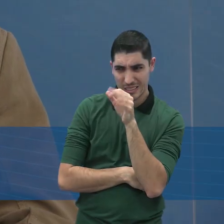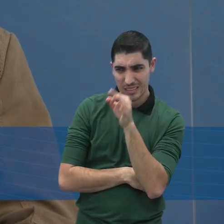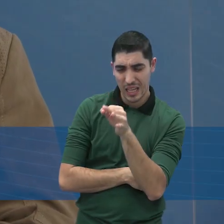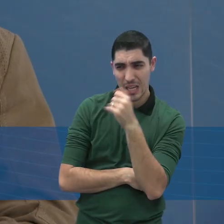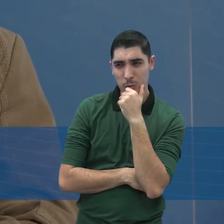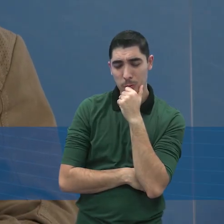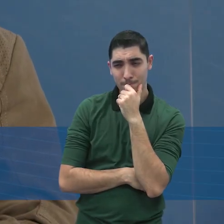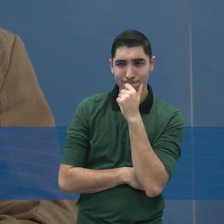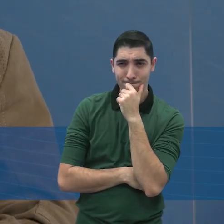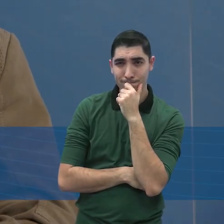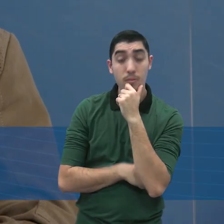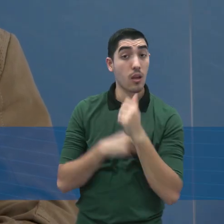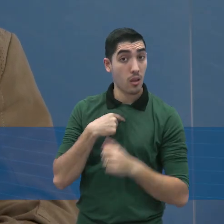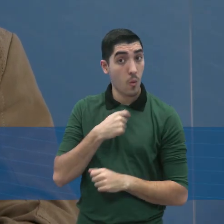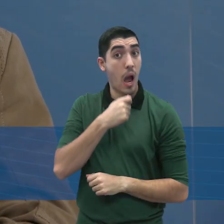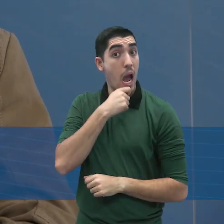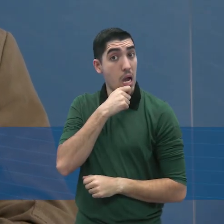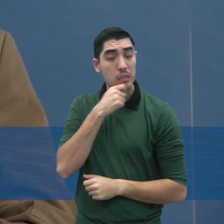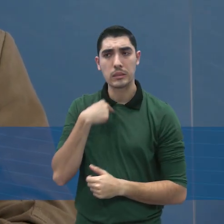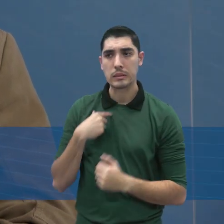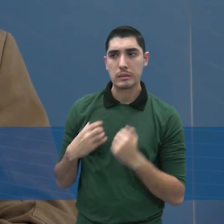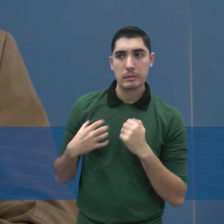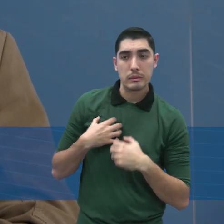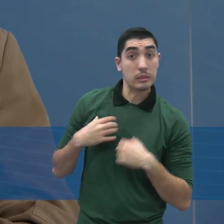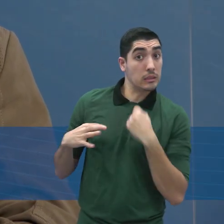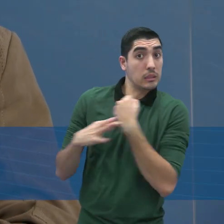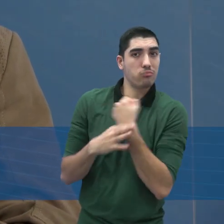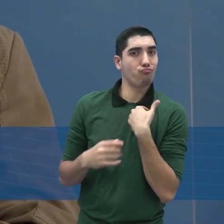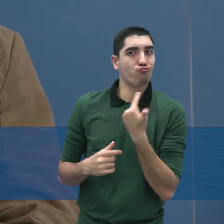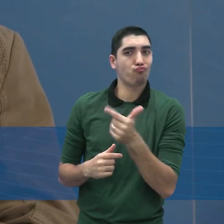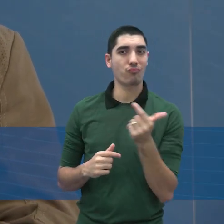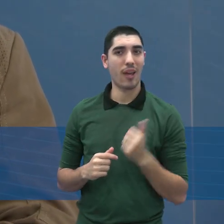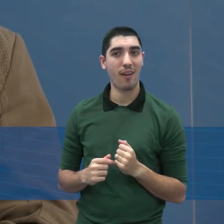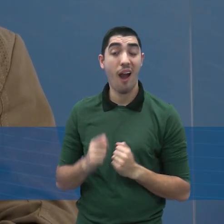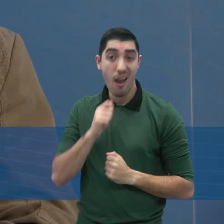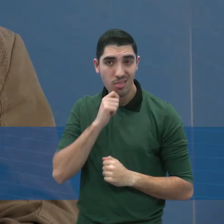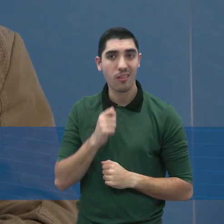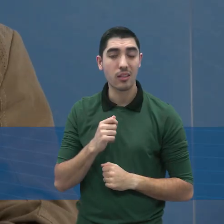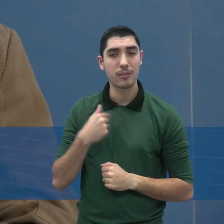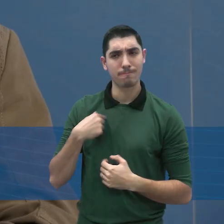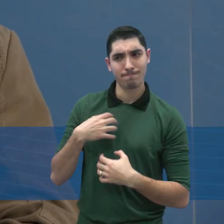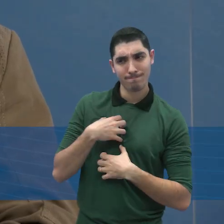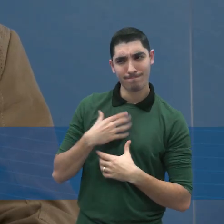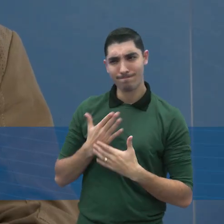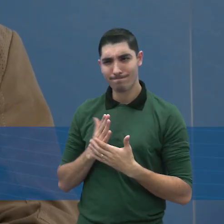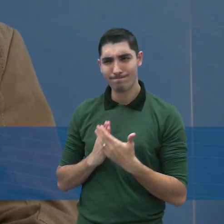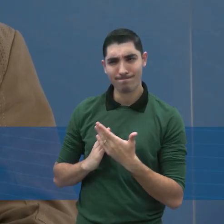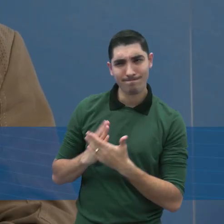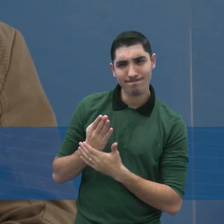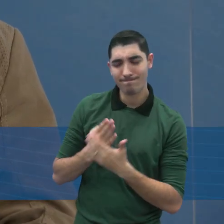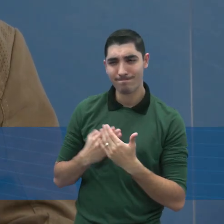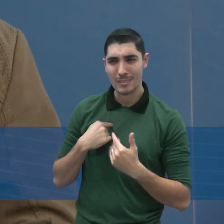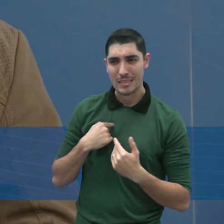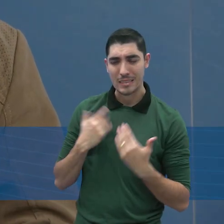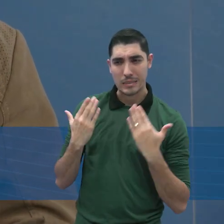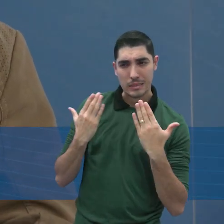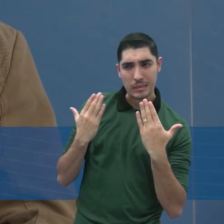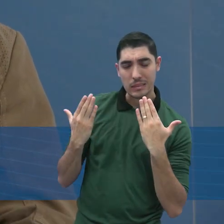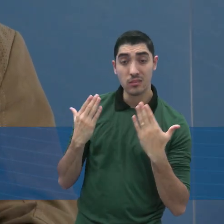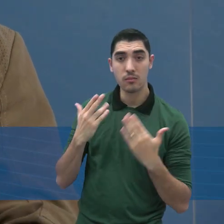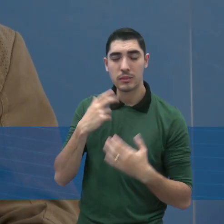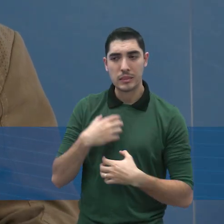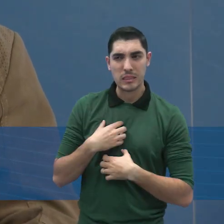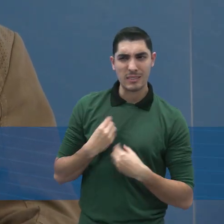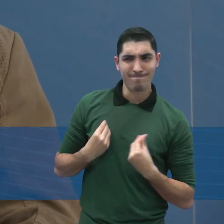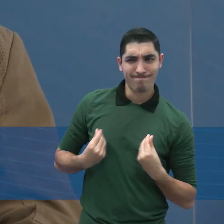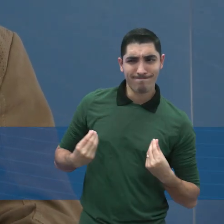que é isso? Então, eu fico muito com a insegurança no que eu vou acreditar. Isso vai gerando essa inquietude dentro e uma ansiedade, né, que